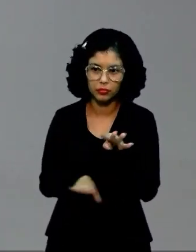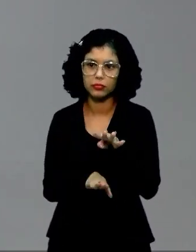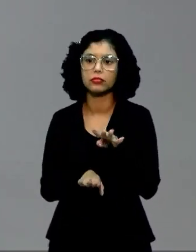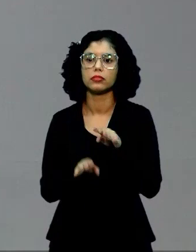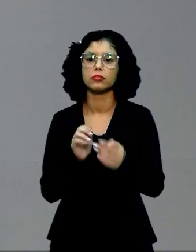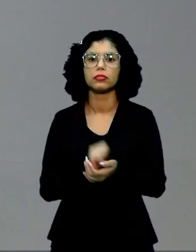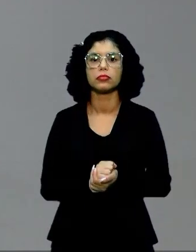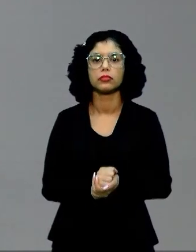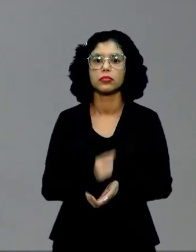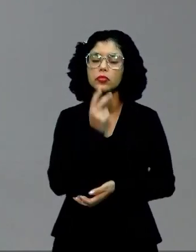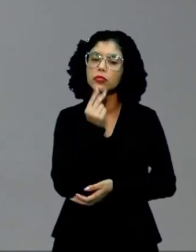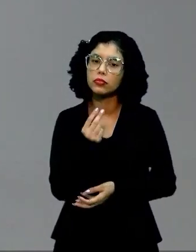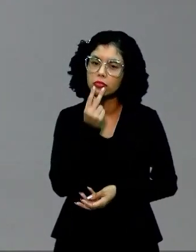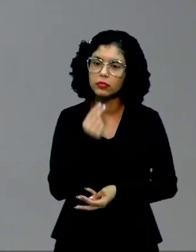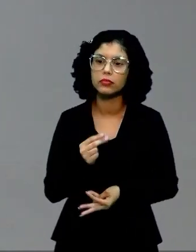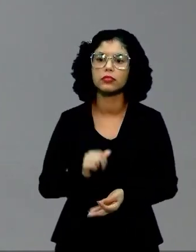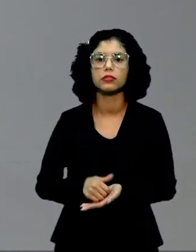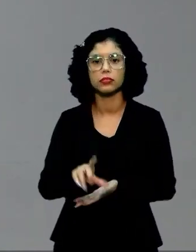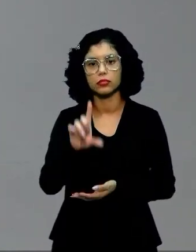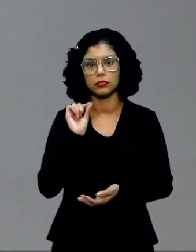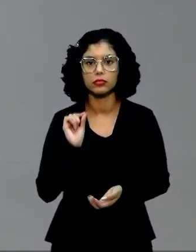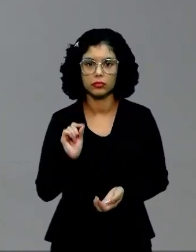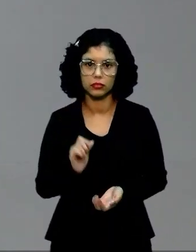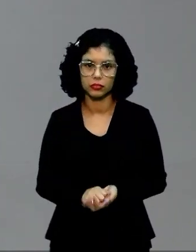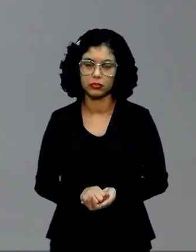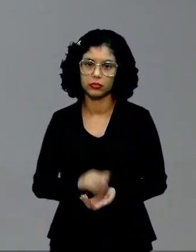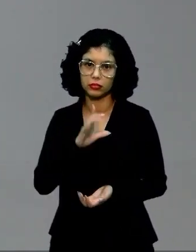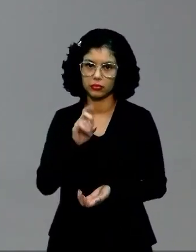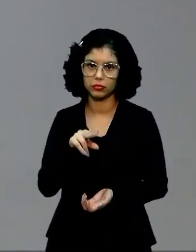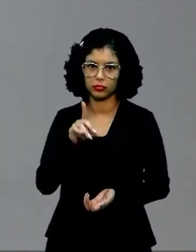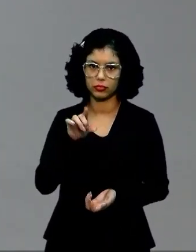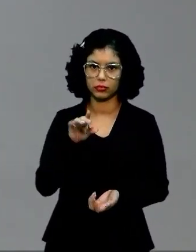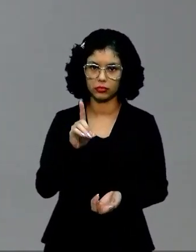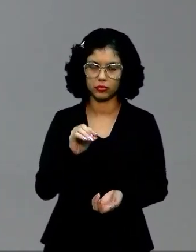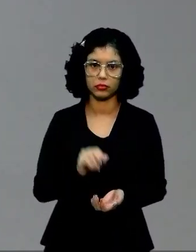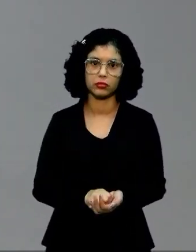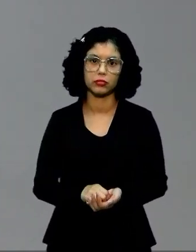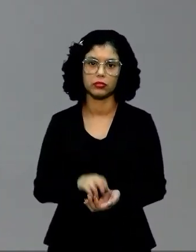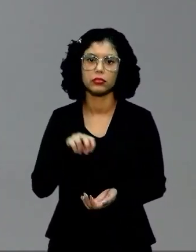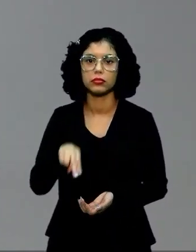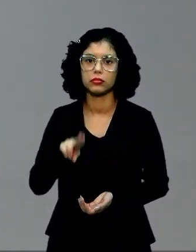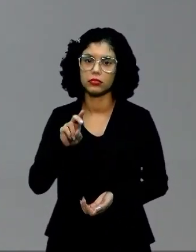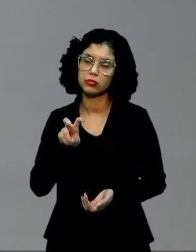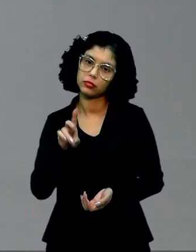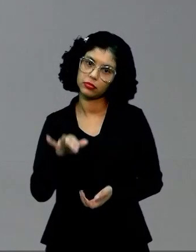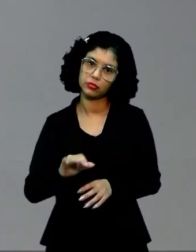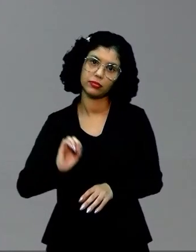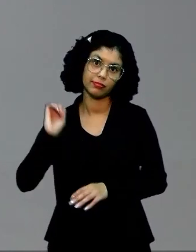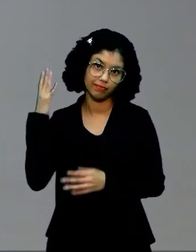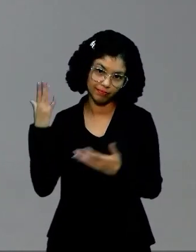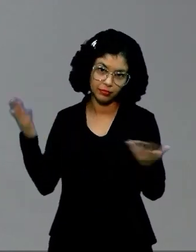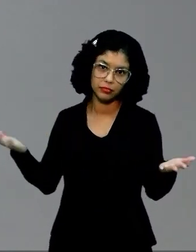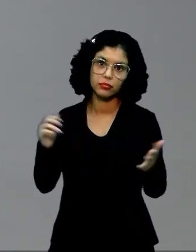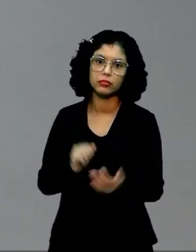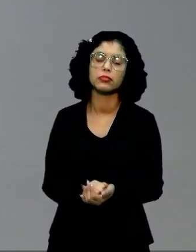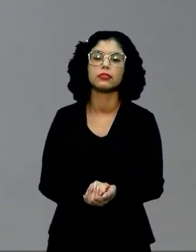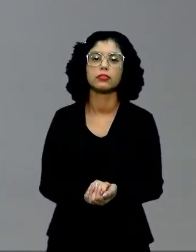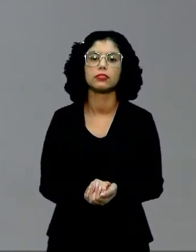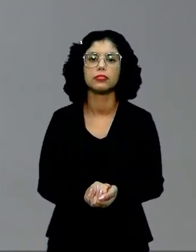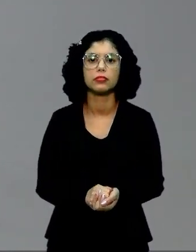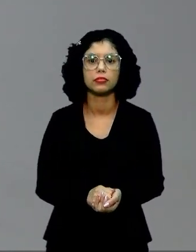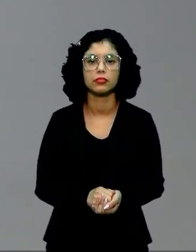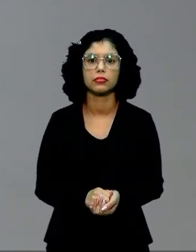Quando o Machado de Assis escolhe Cândido Neves, o Neves ele não é por acaso. Neves vem